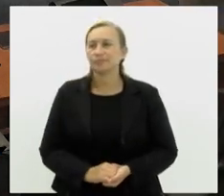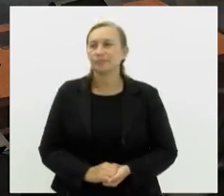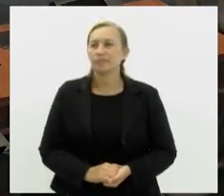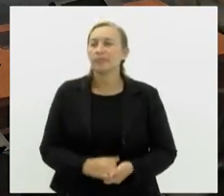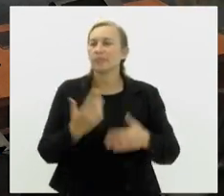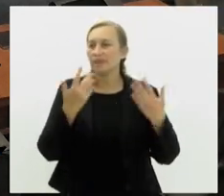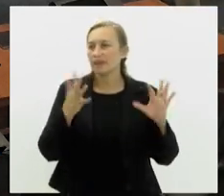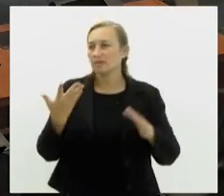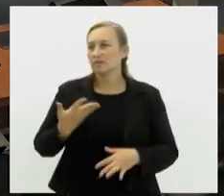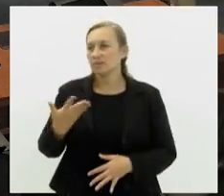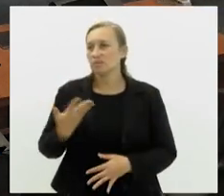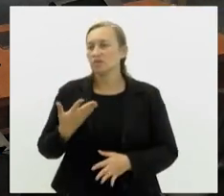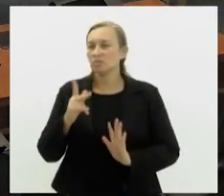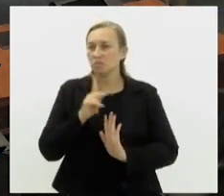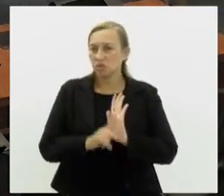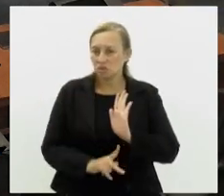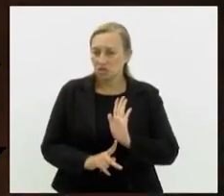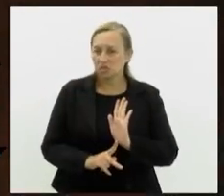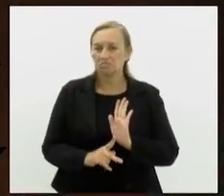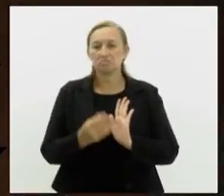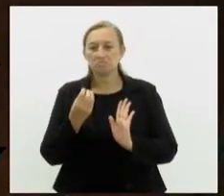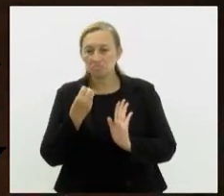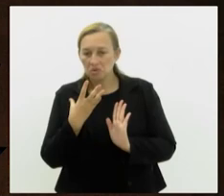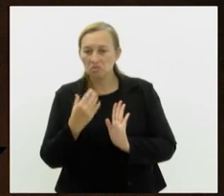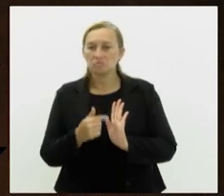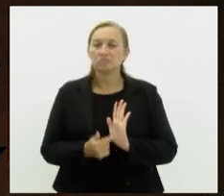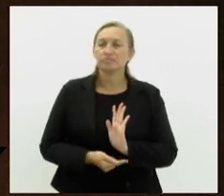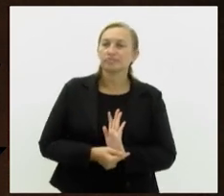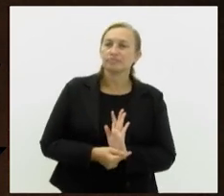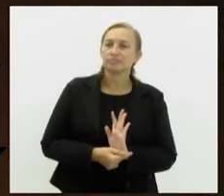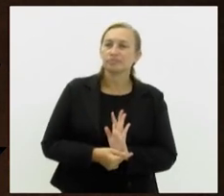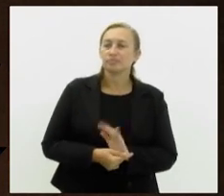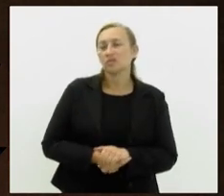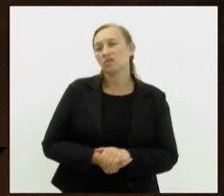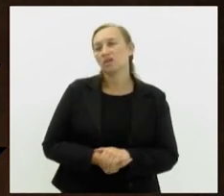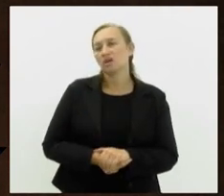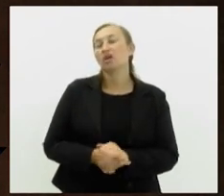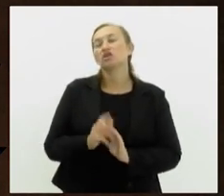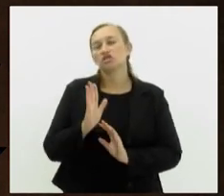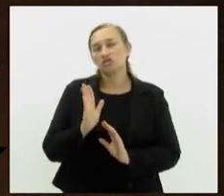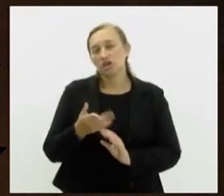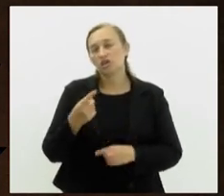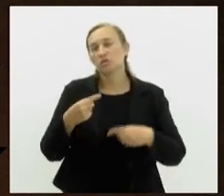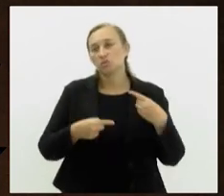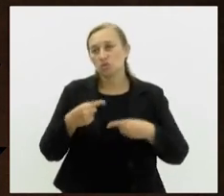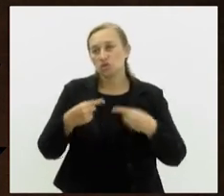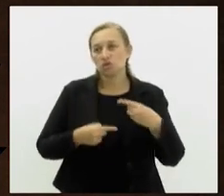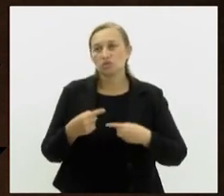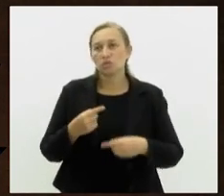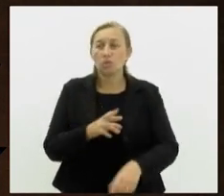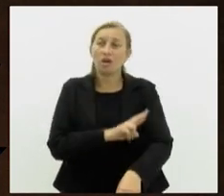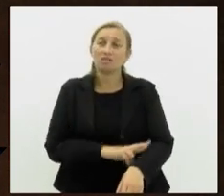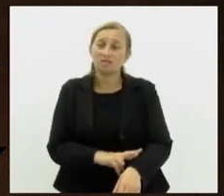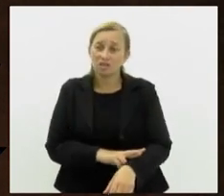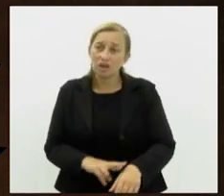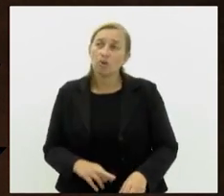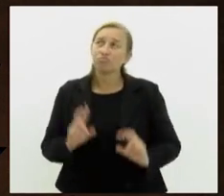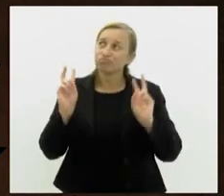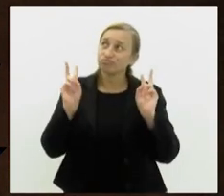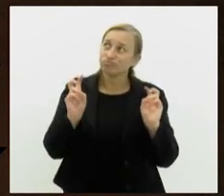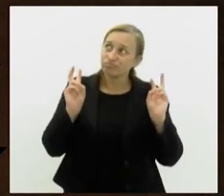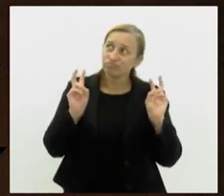Saudar o nosso colega pelo projeto, projeto meritório. Como a gente já vem aqui discutindo, o racismo é um tema